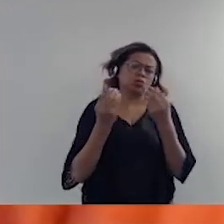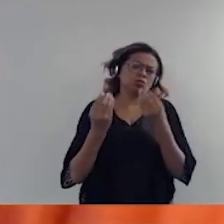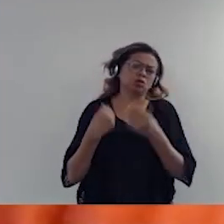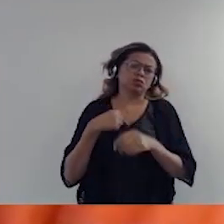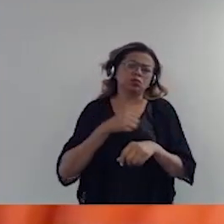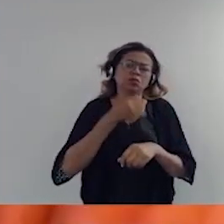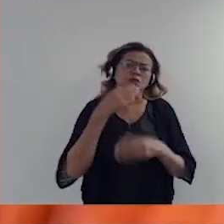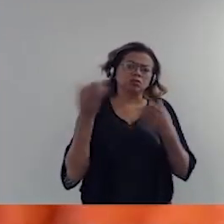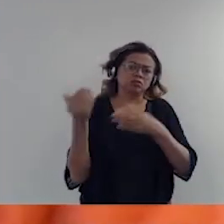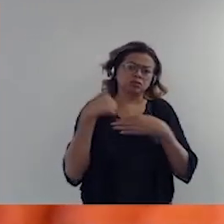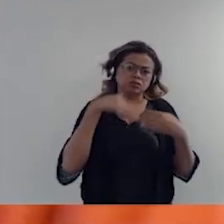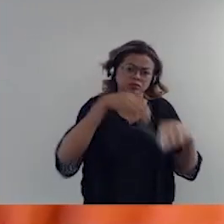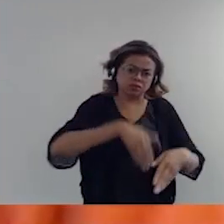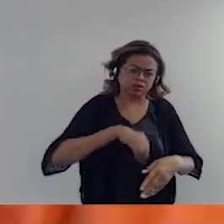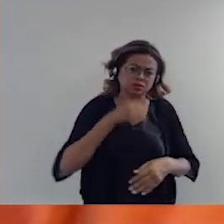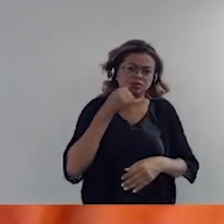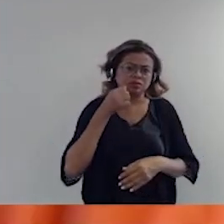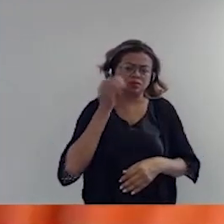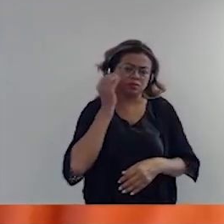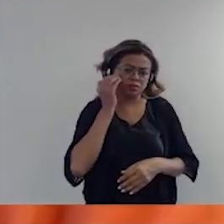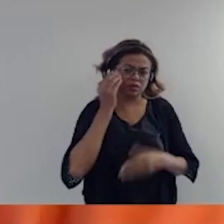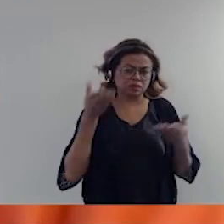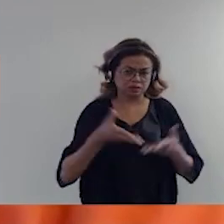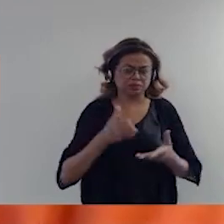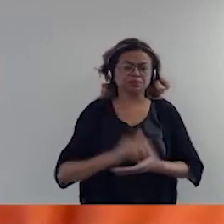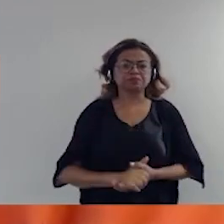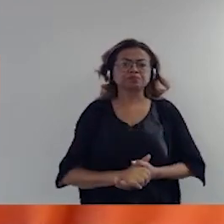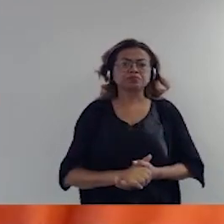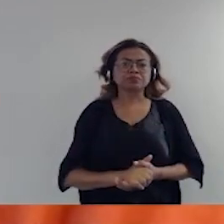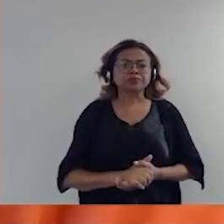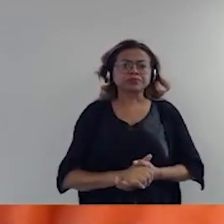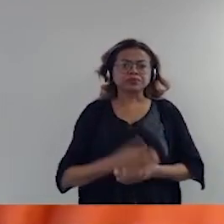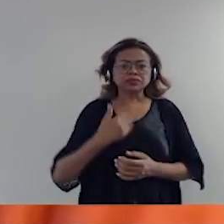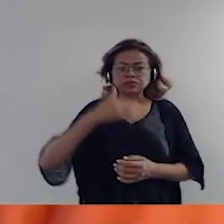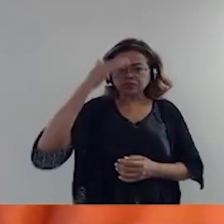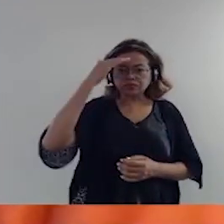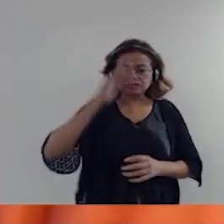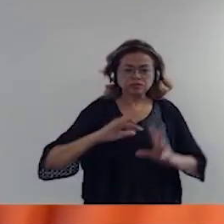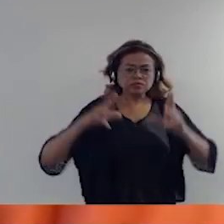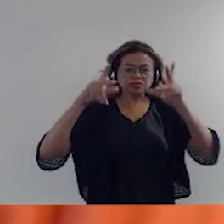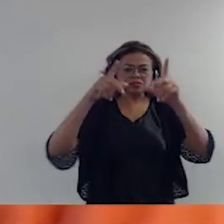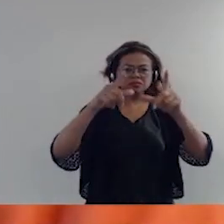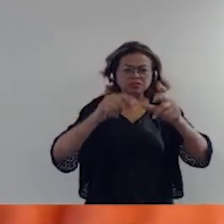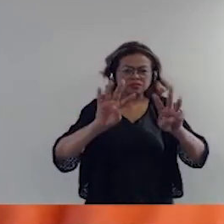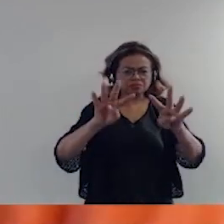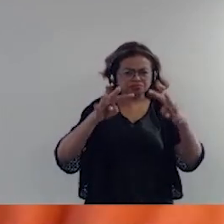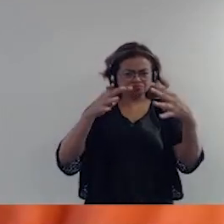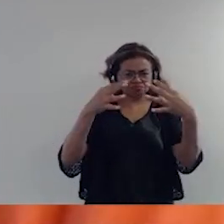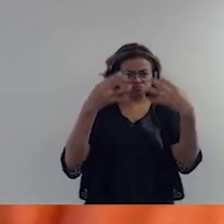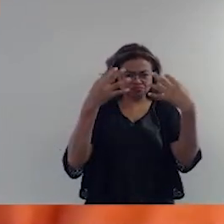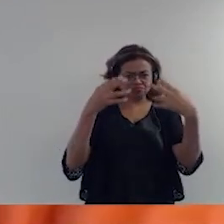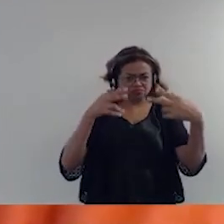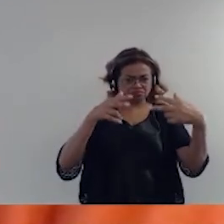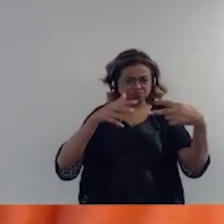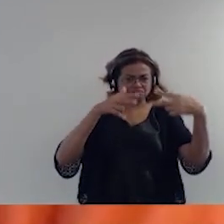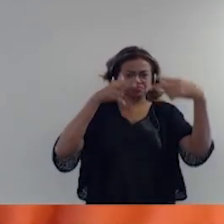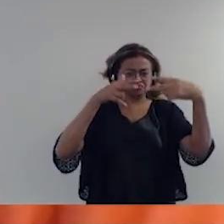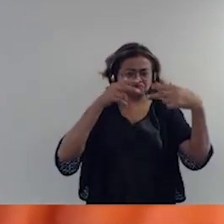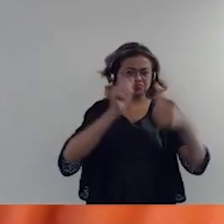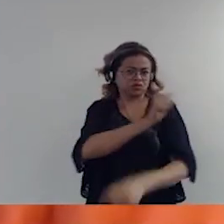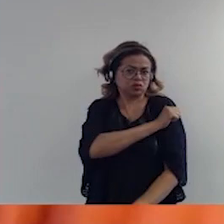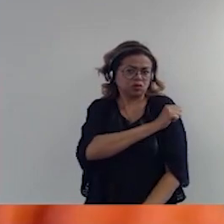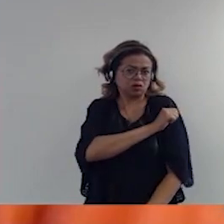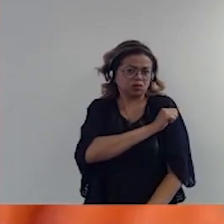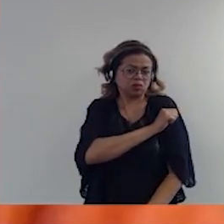essa experiência. Queria também agradecer a todos que nos assistem nesse momento, aos alunos